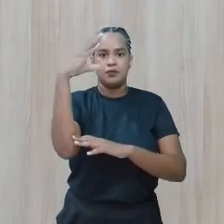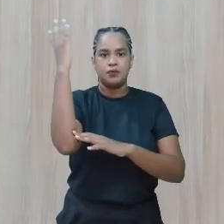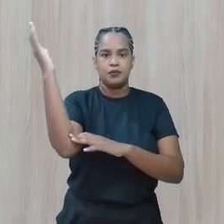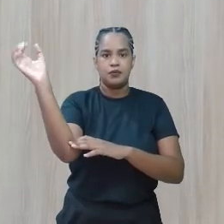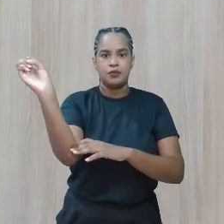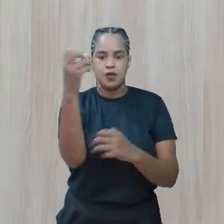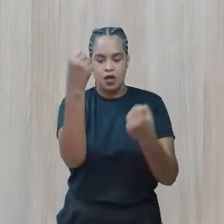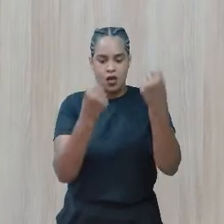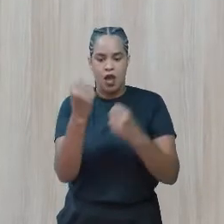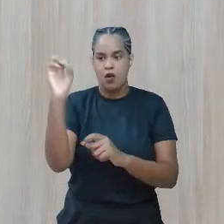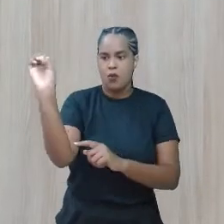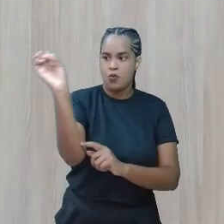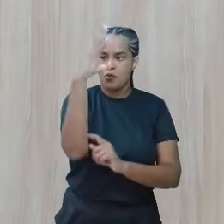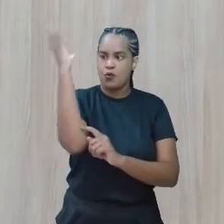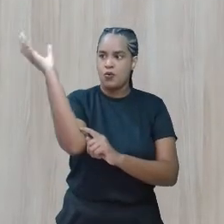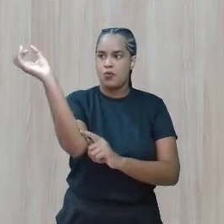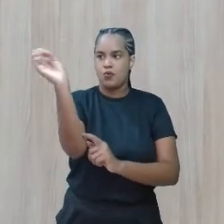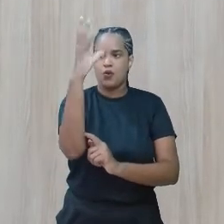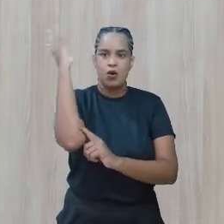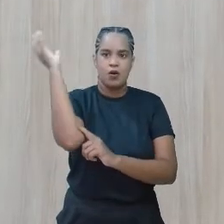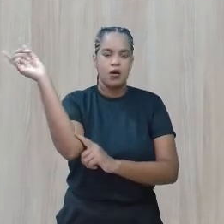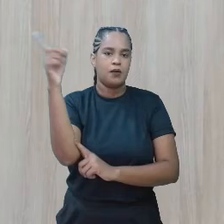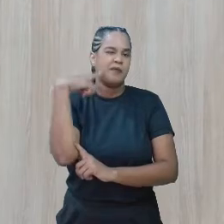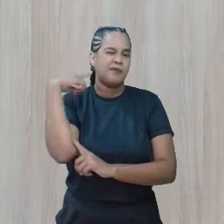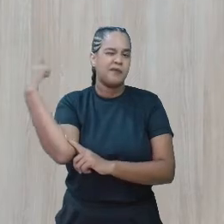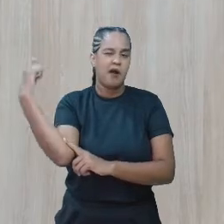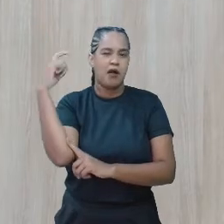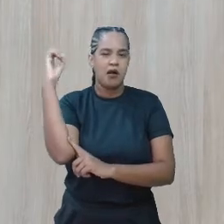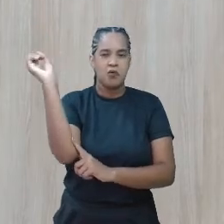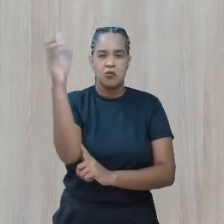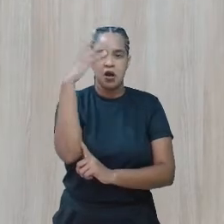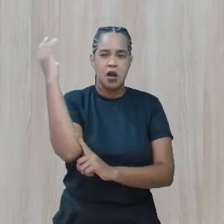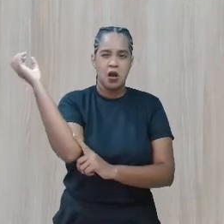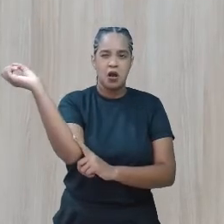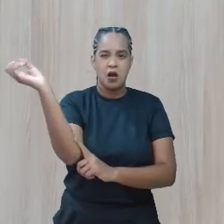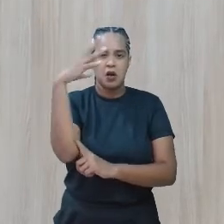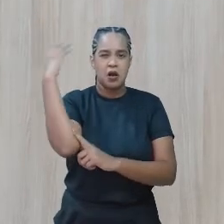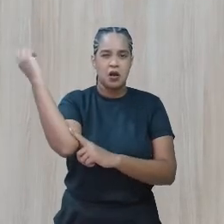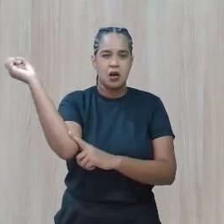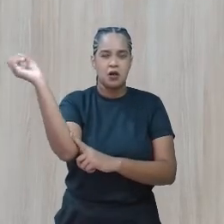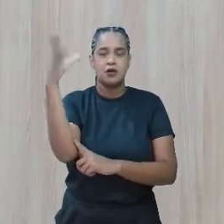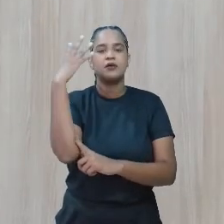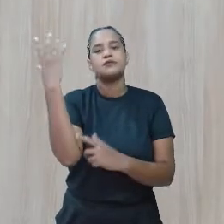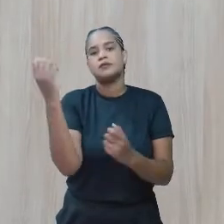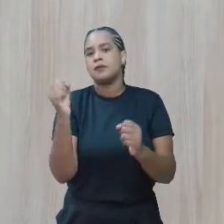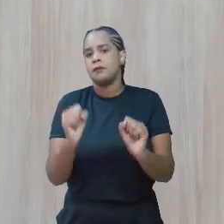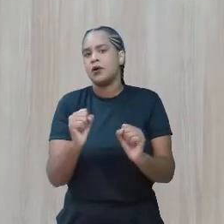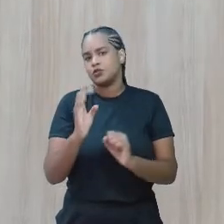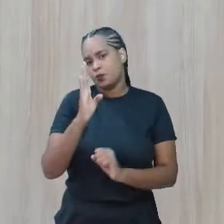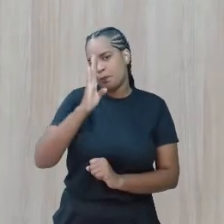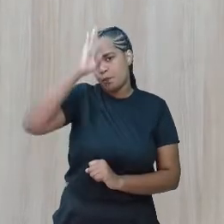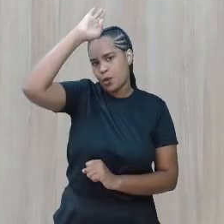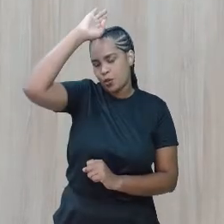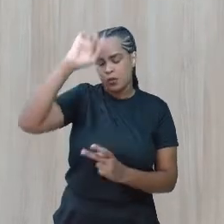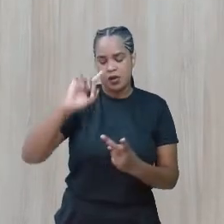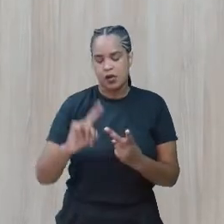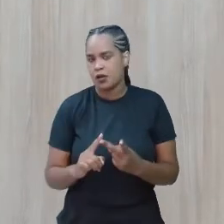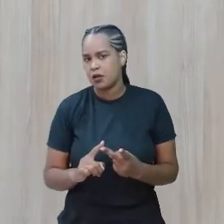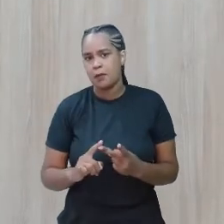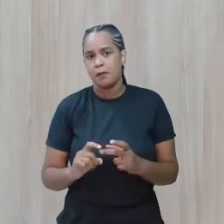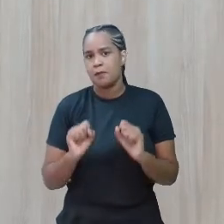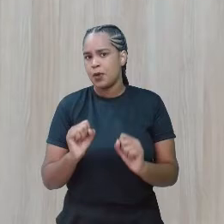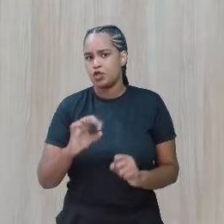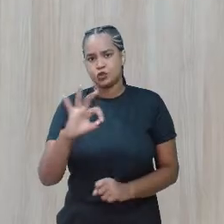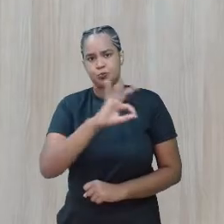aí? Ah, da ambulância. Ah, a sirene aí dos bombeiros. A sirene da